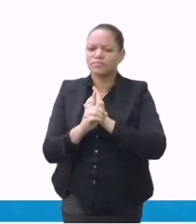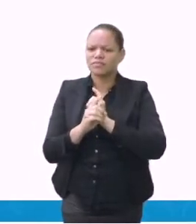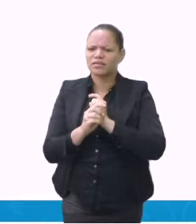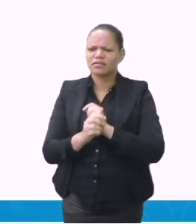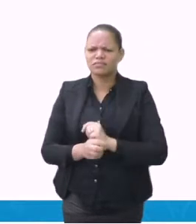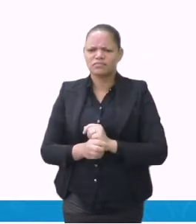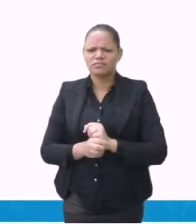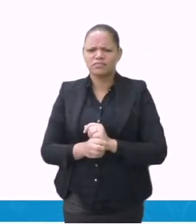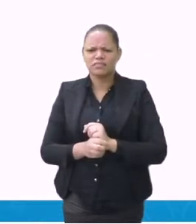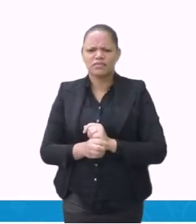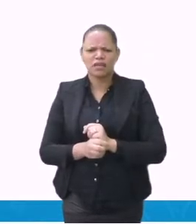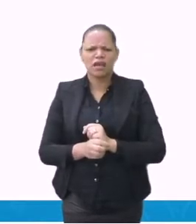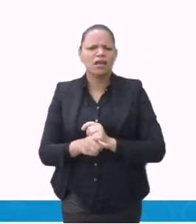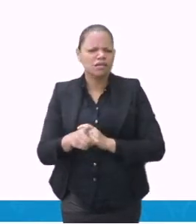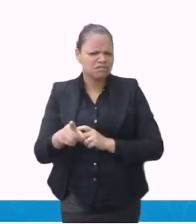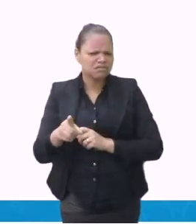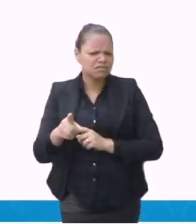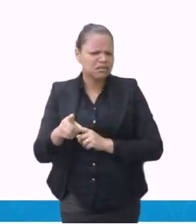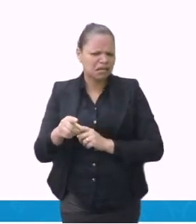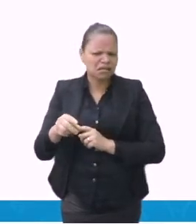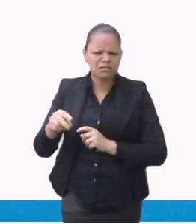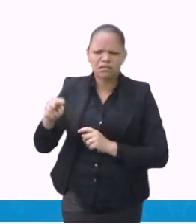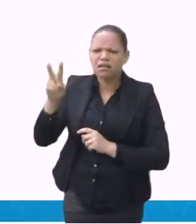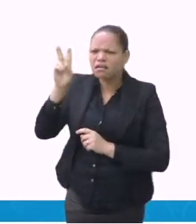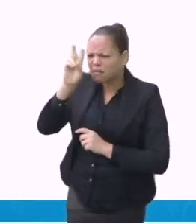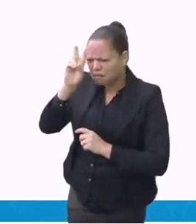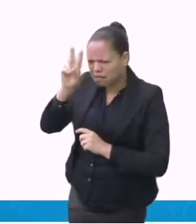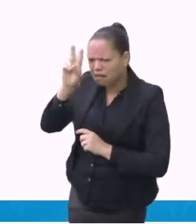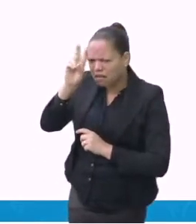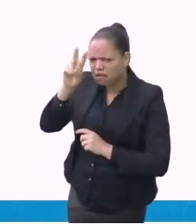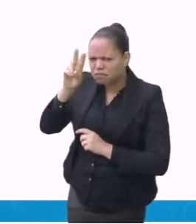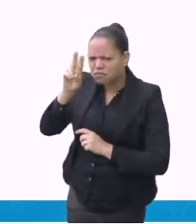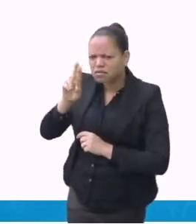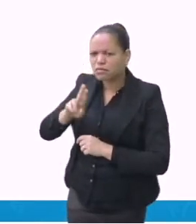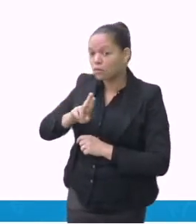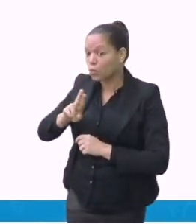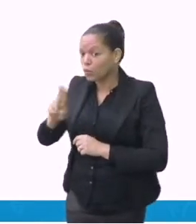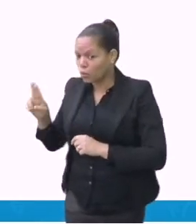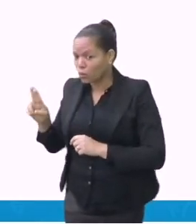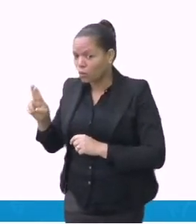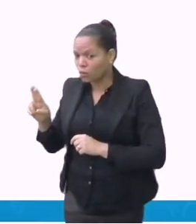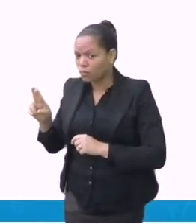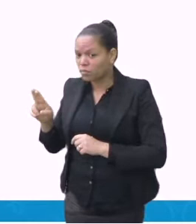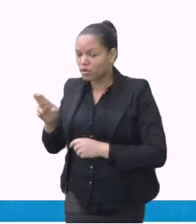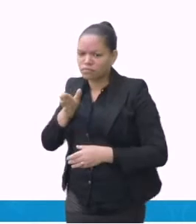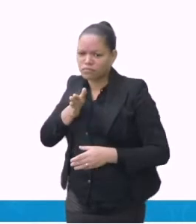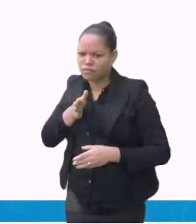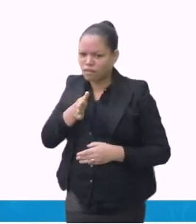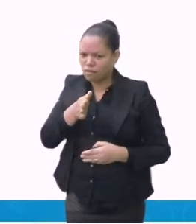qual vai ser o nome que nós vamos dar a essa posição dessas duas retas aqui?